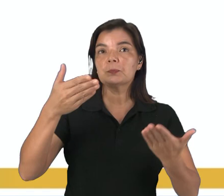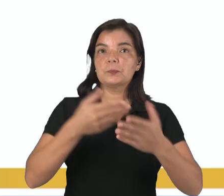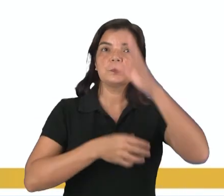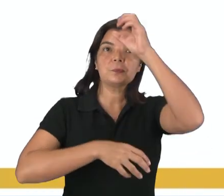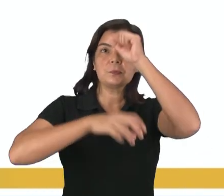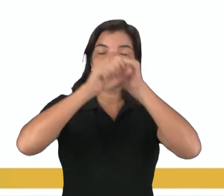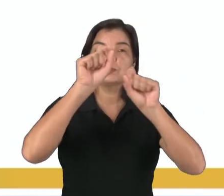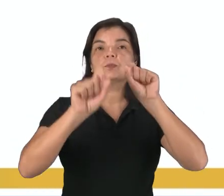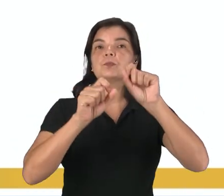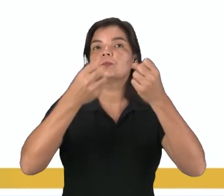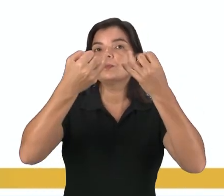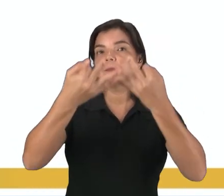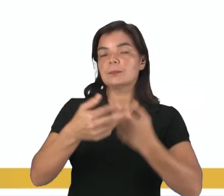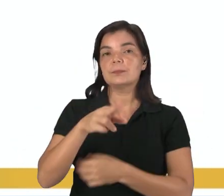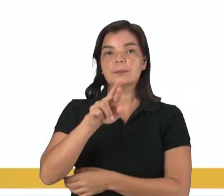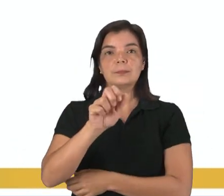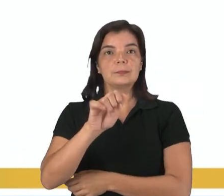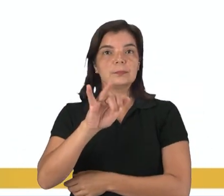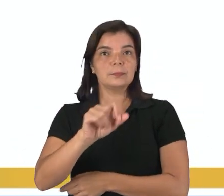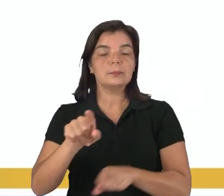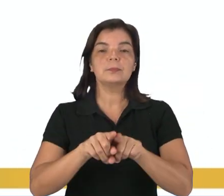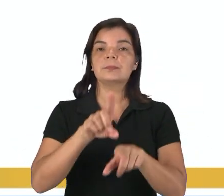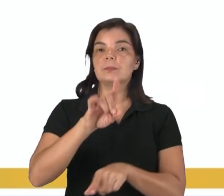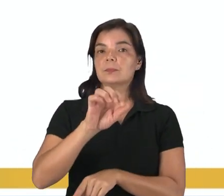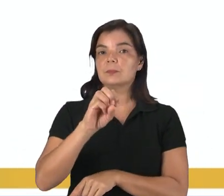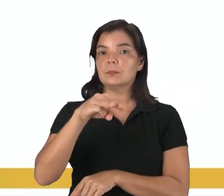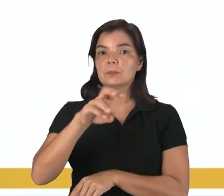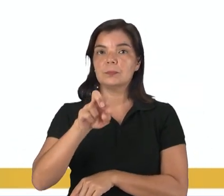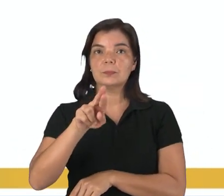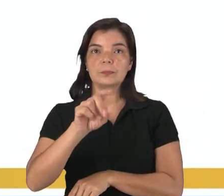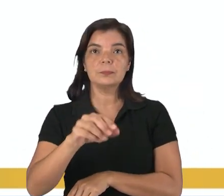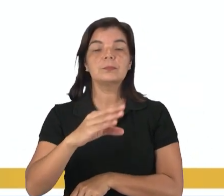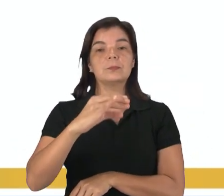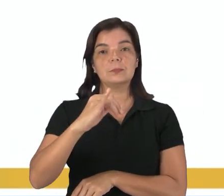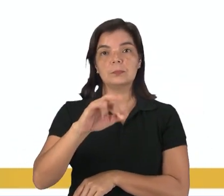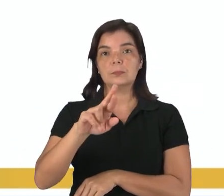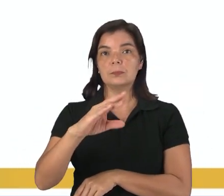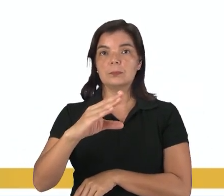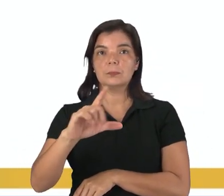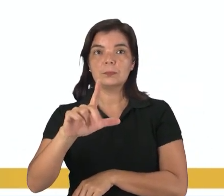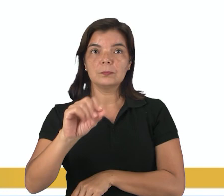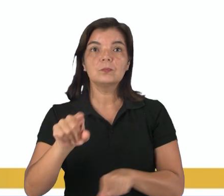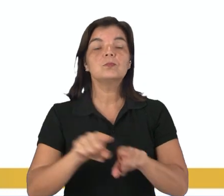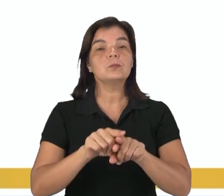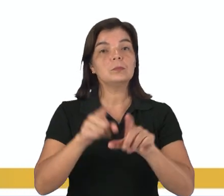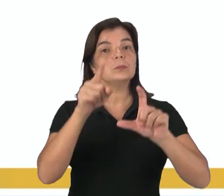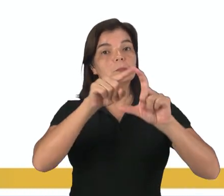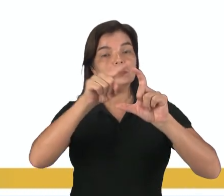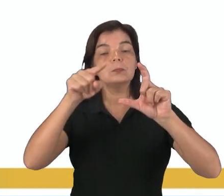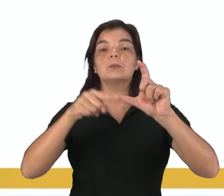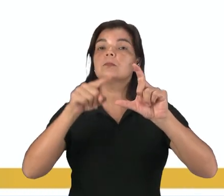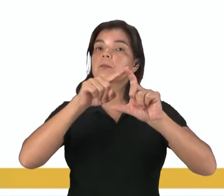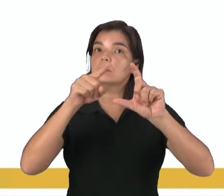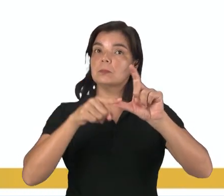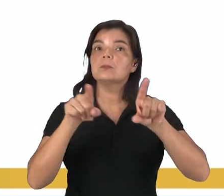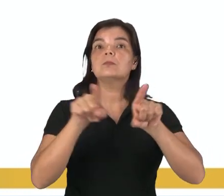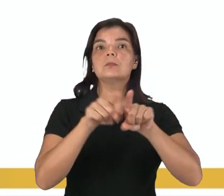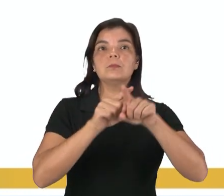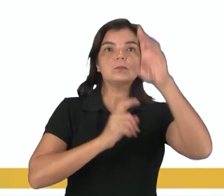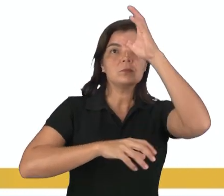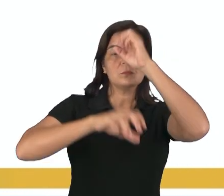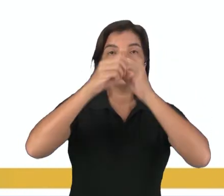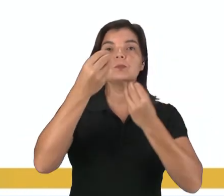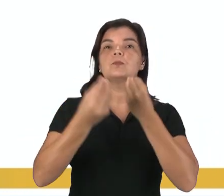lembre-se que hoje Nós aprendemos sobre os conceitos de raio diâmetro círculo e circunferência Além disso Nós aprendemos